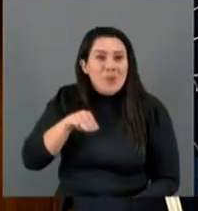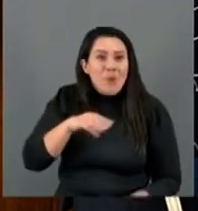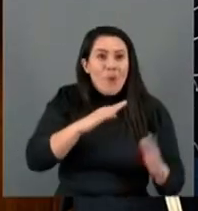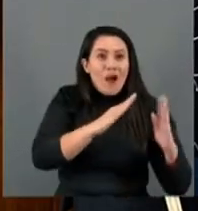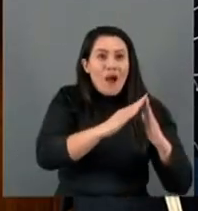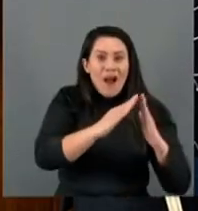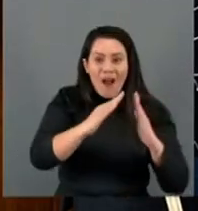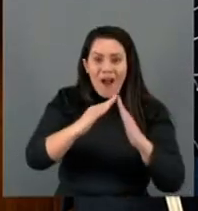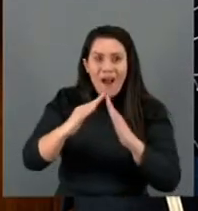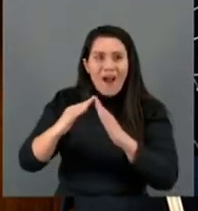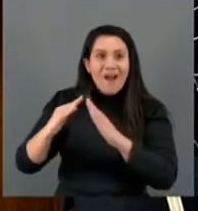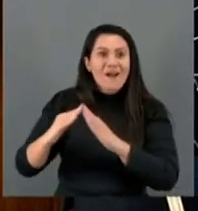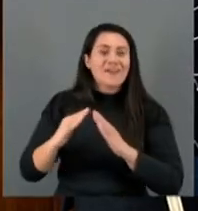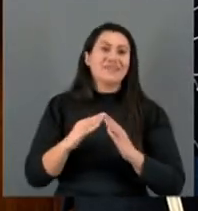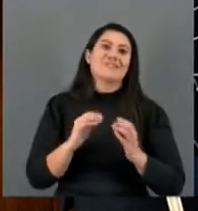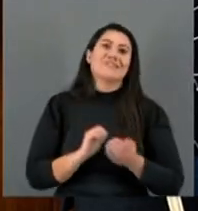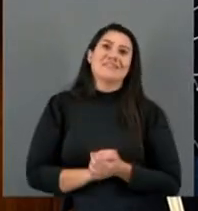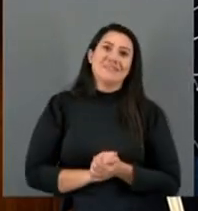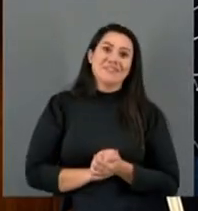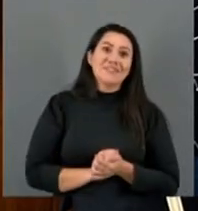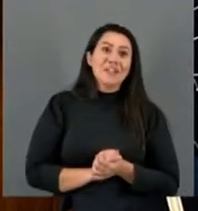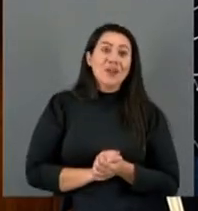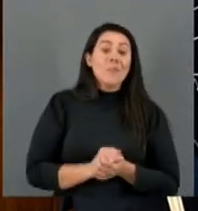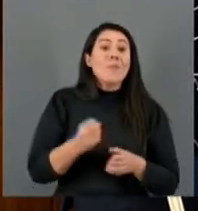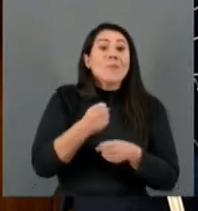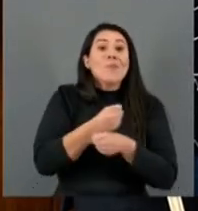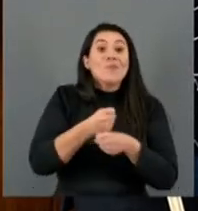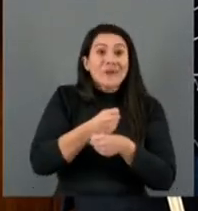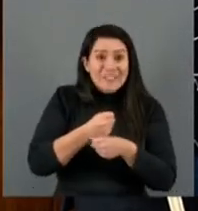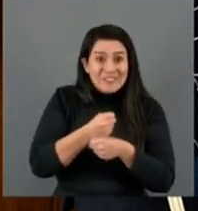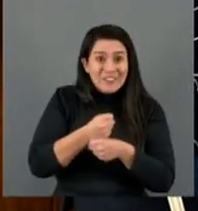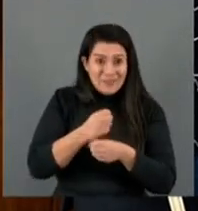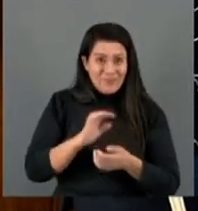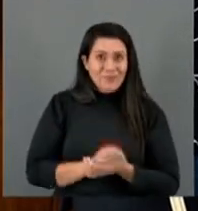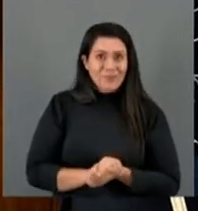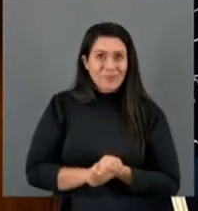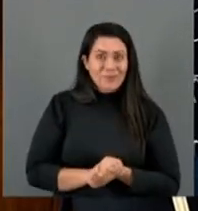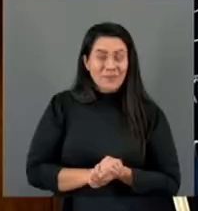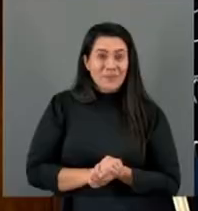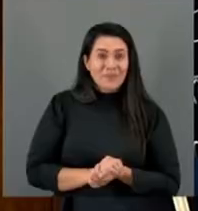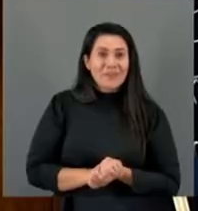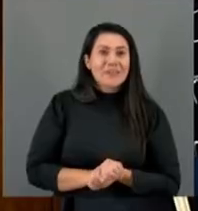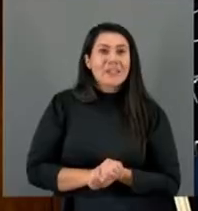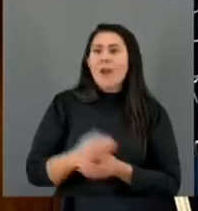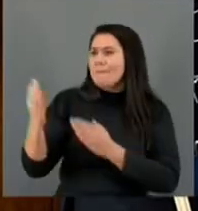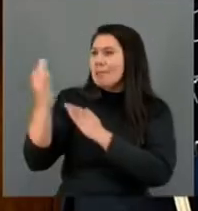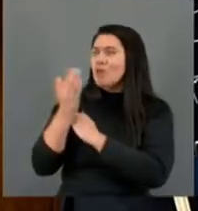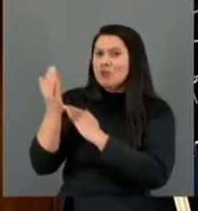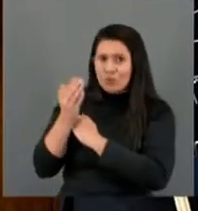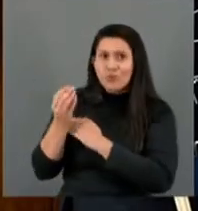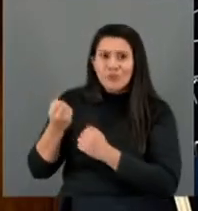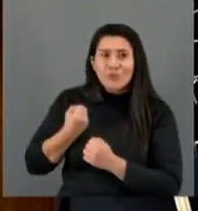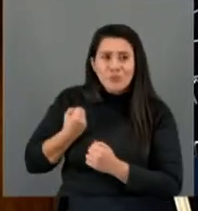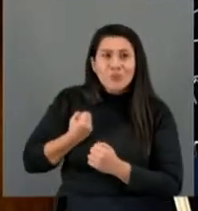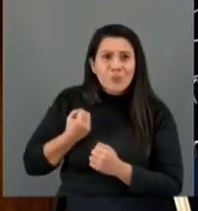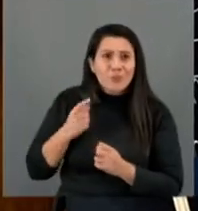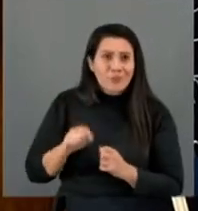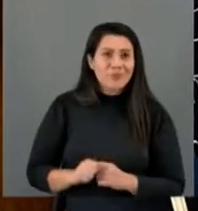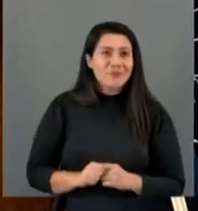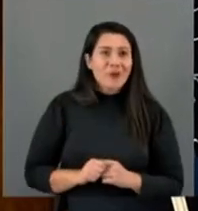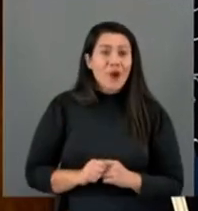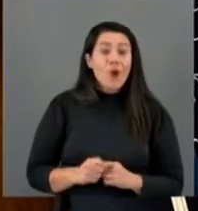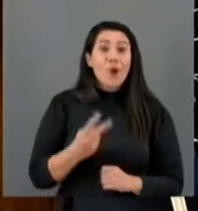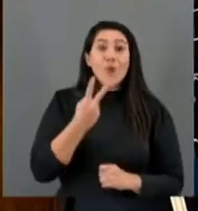zeraria o déficit. Me ajudem aqui, acho que o déficit brasileiro não chega a 6 milhões, salvo engano, de habitações. Em 2 anos de